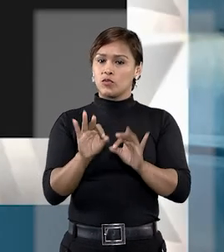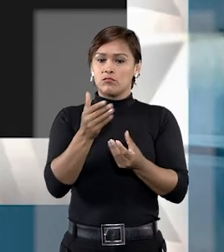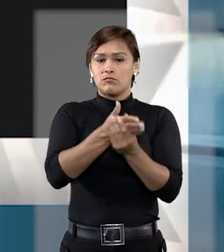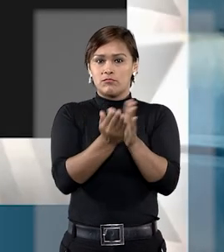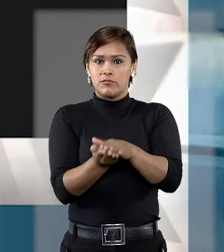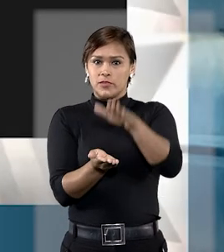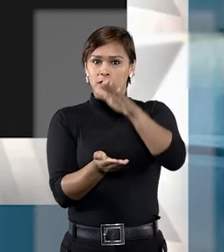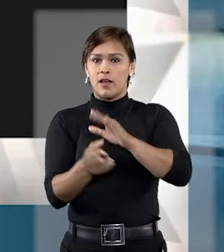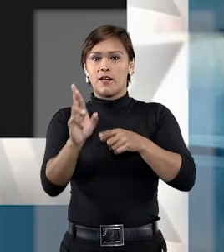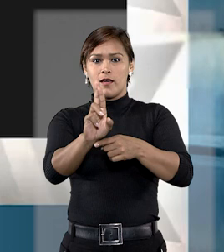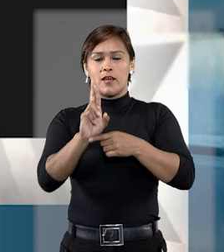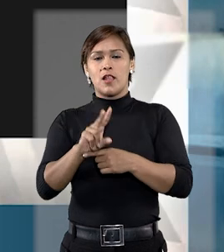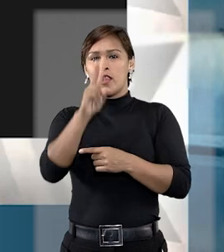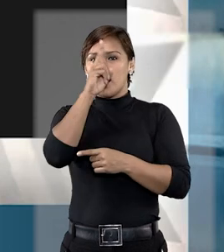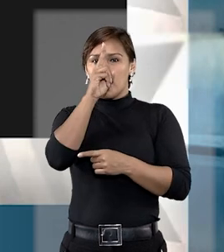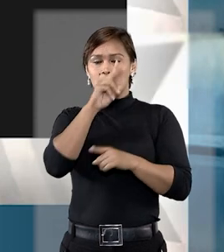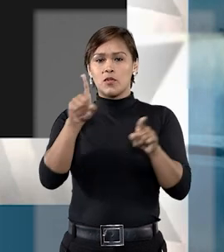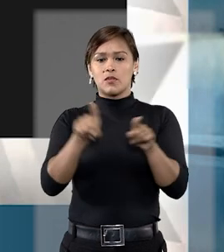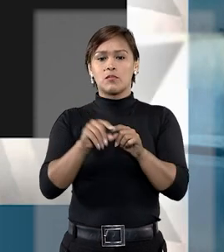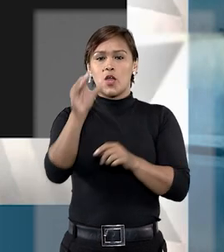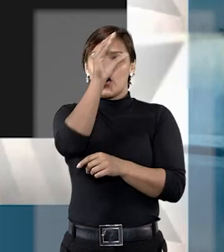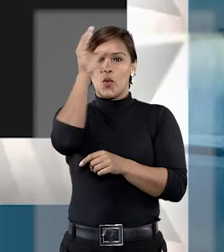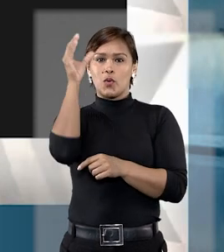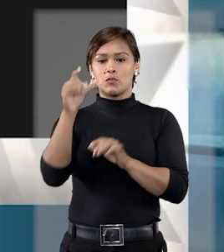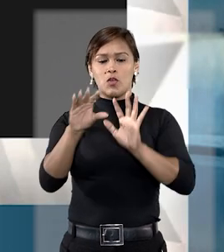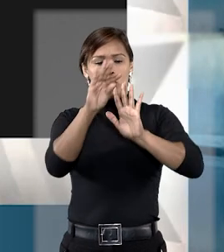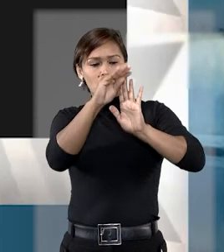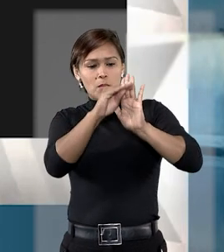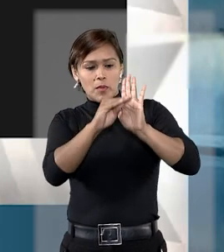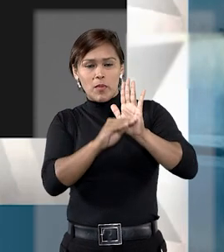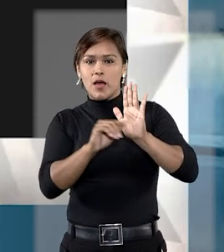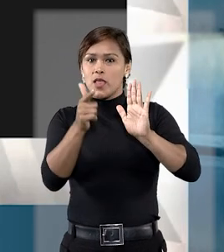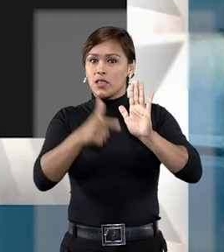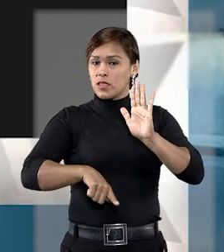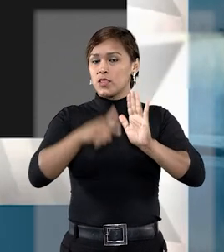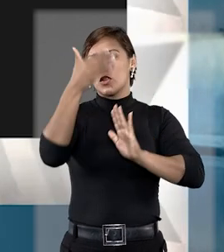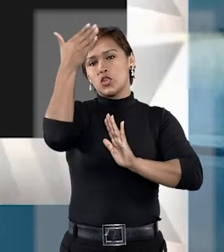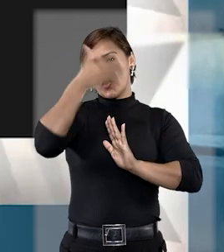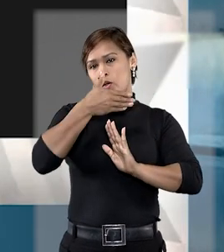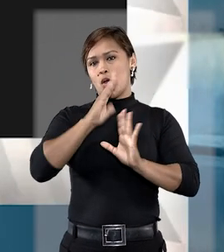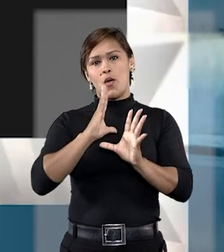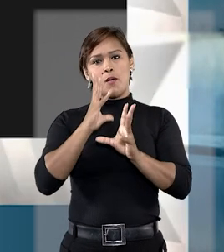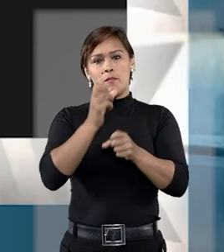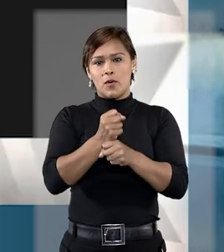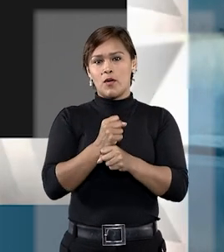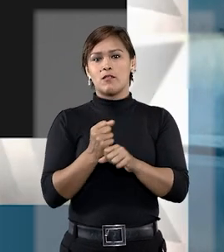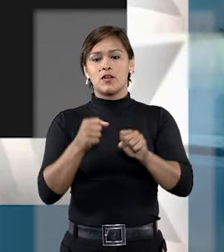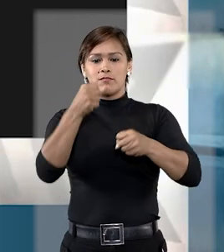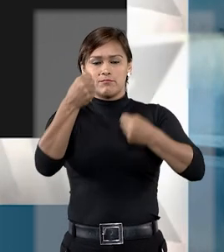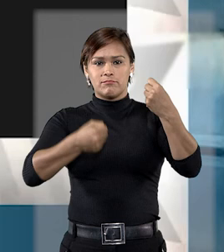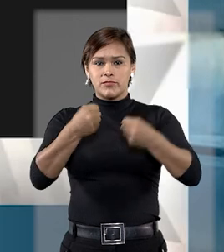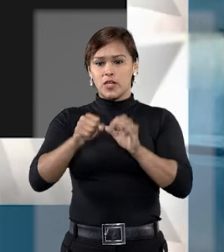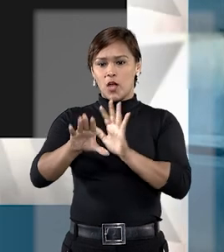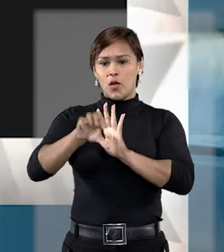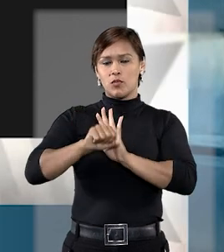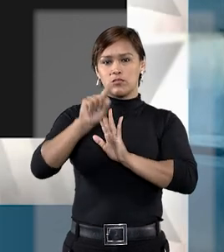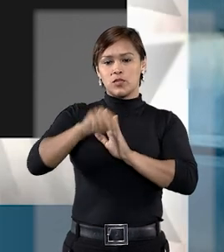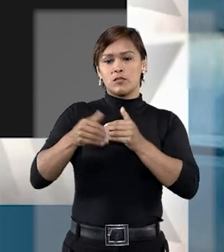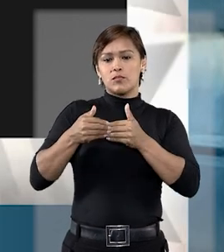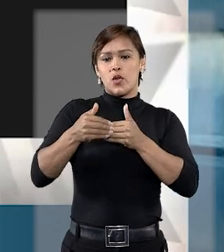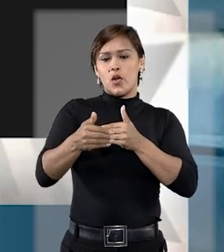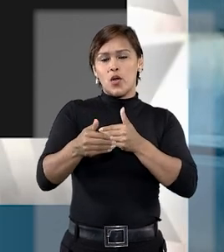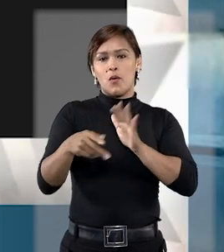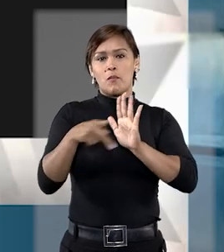dos autos, a relatora ressaltou que o consumidor cumpriu a exigência de prova ao demonstrar que o acidente de consumo derivou